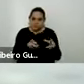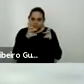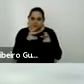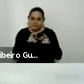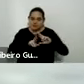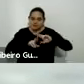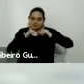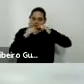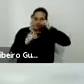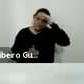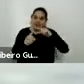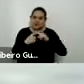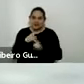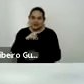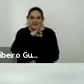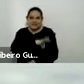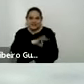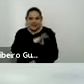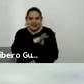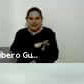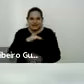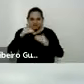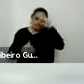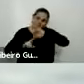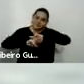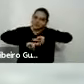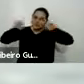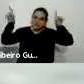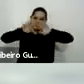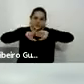outra forma também de medir desigualdade no mercado de trabalho,